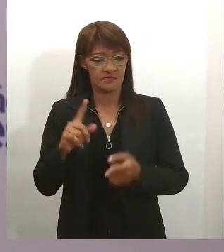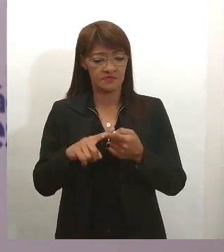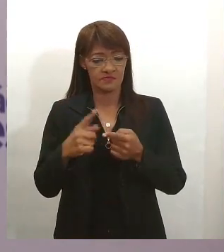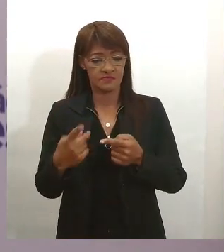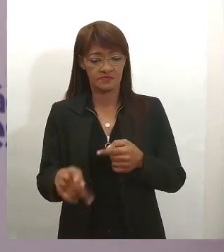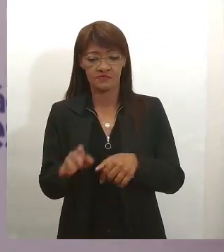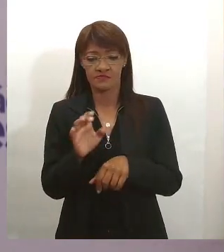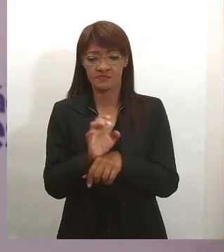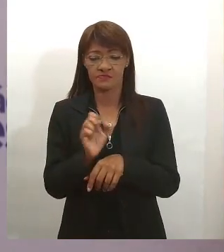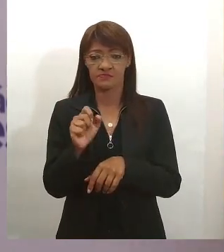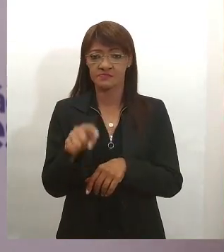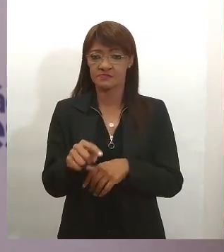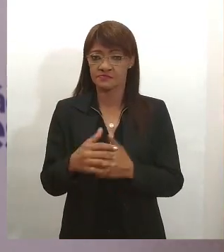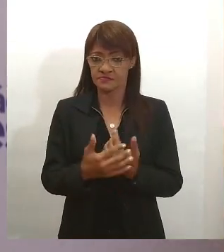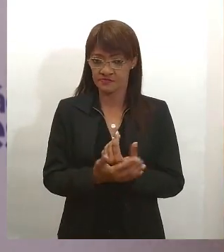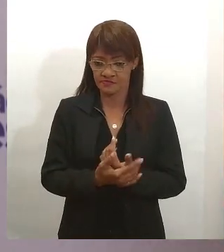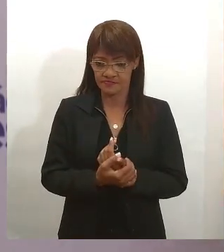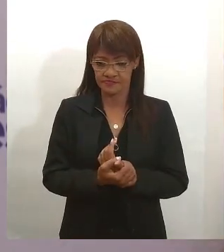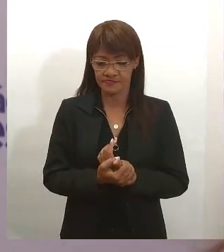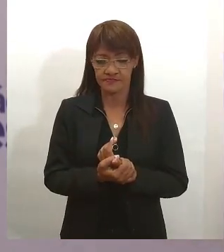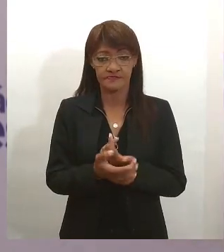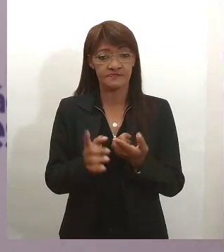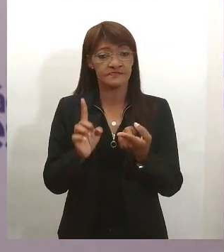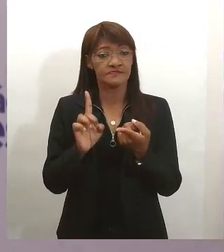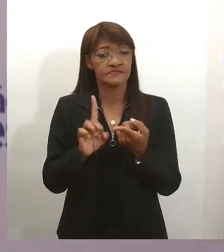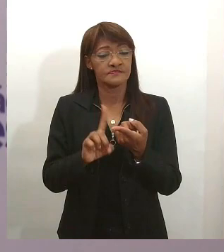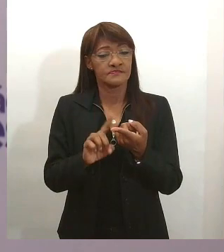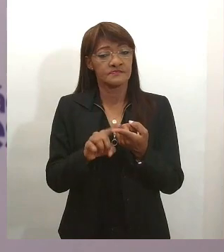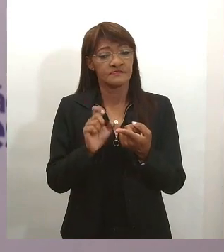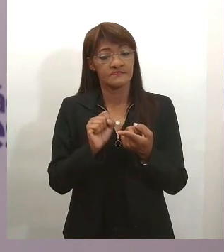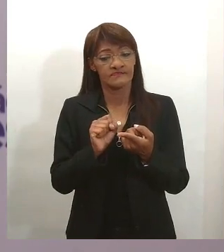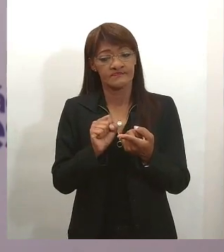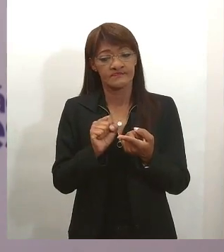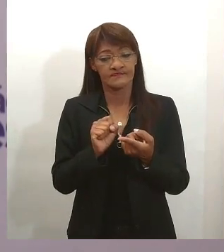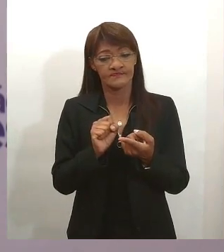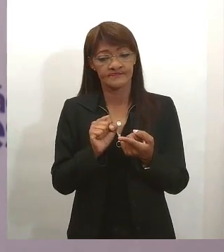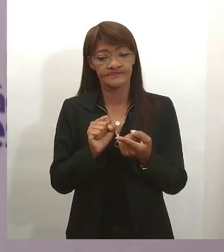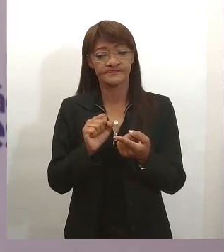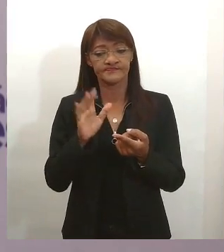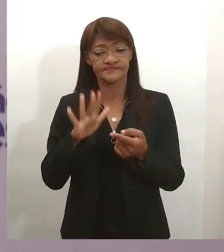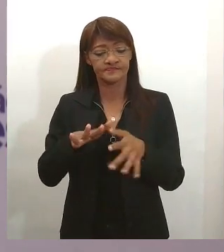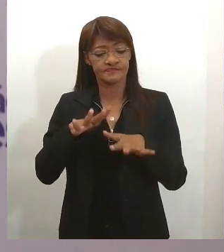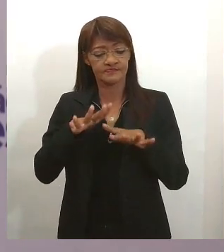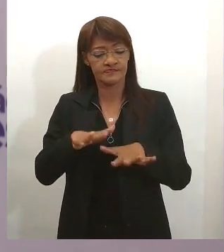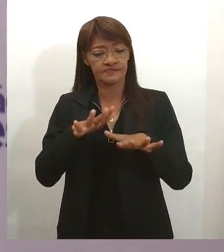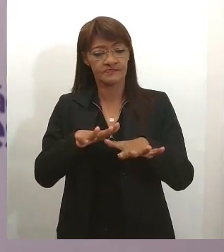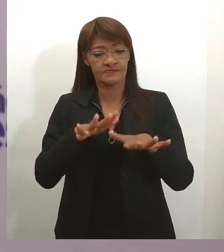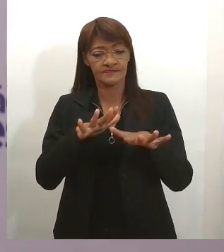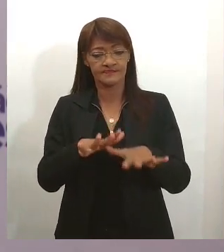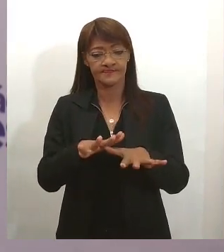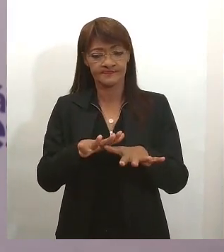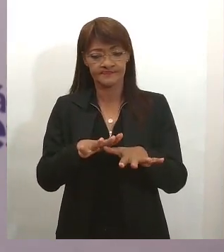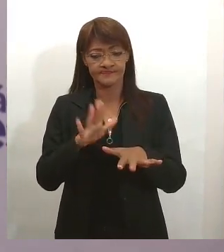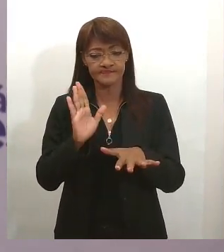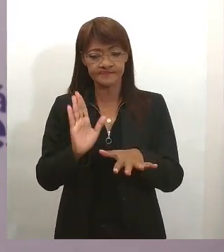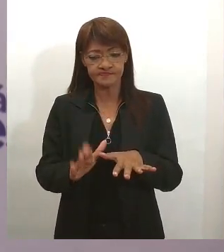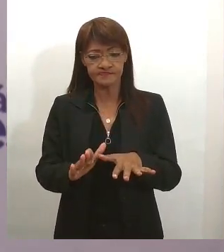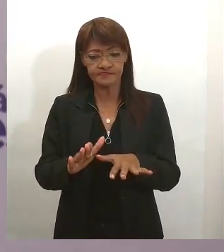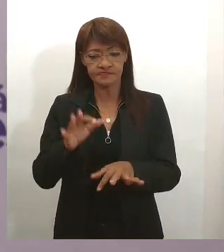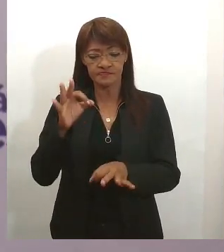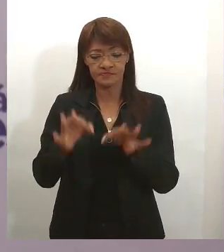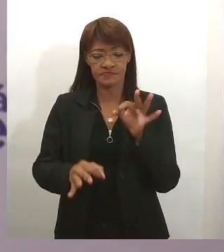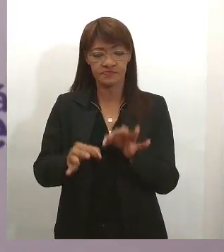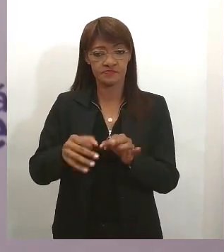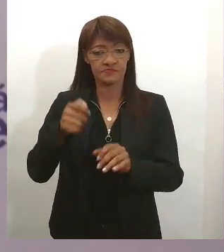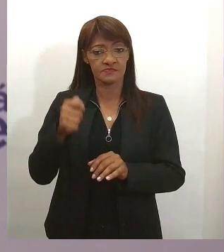uma paralisação, uma manifestação em frente ao Tribunal de Justiça, porque lá vai também